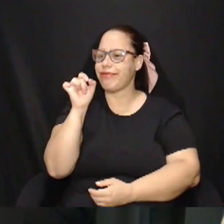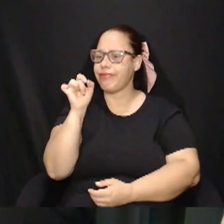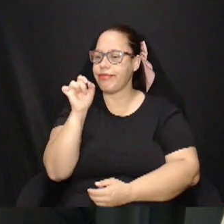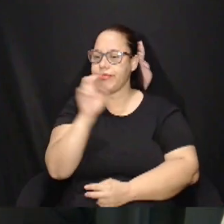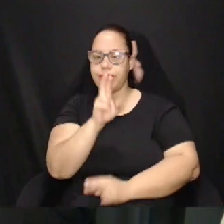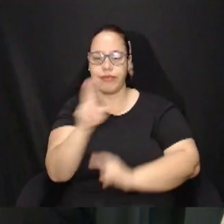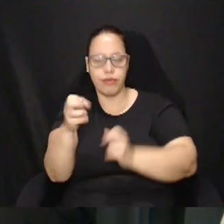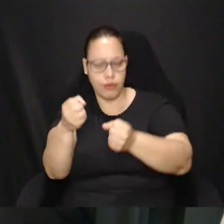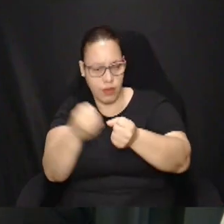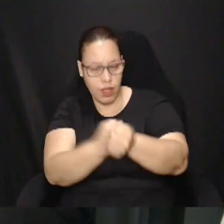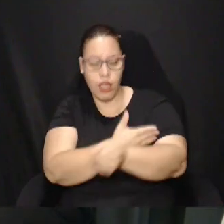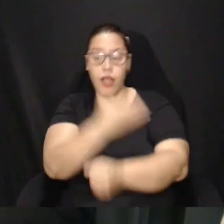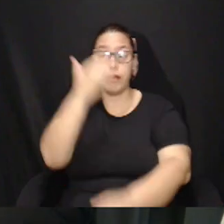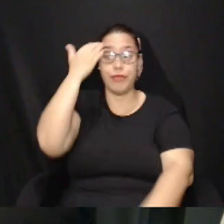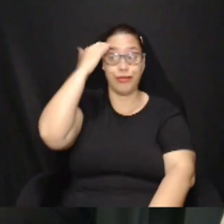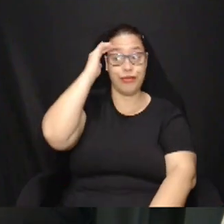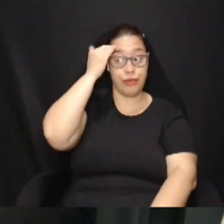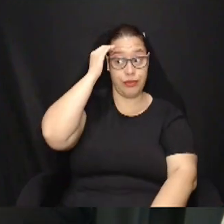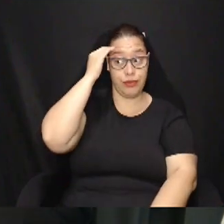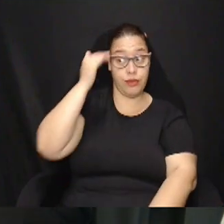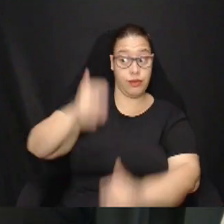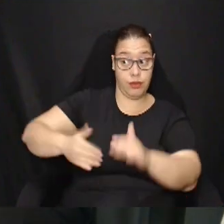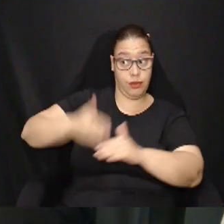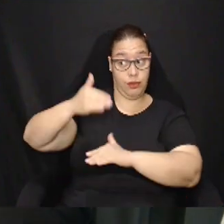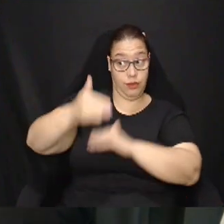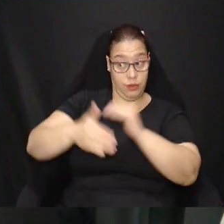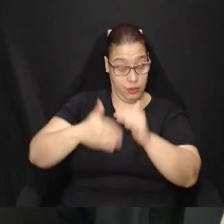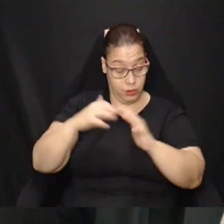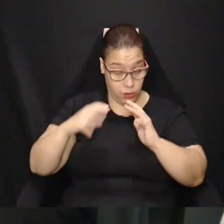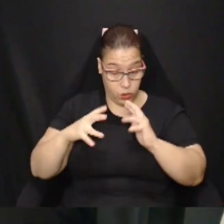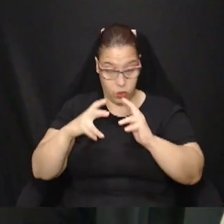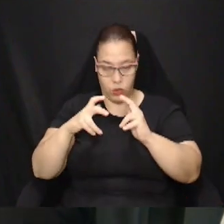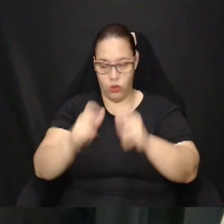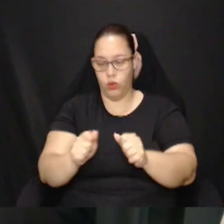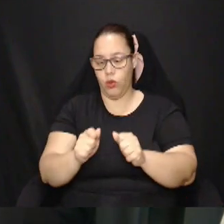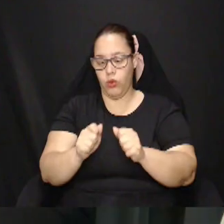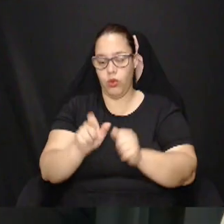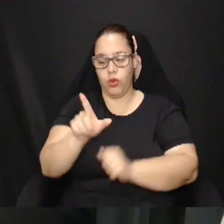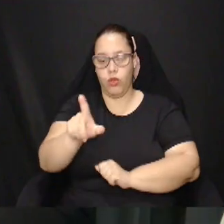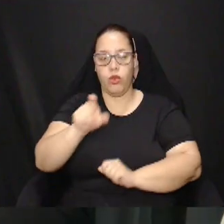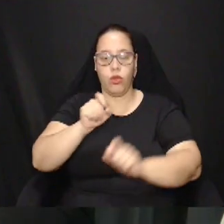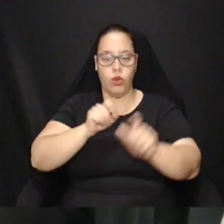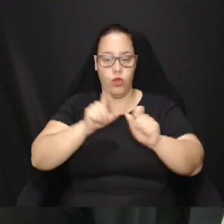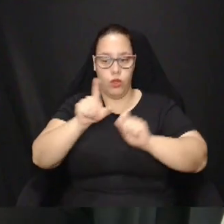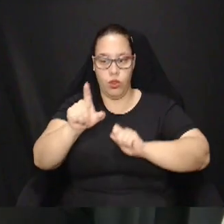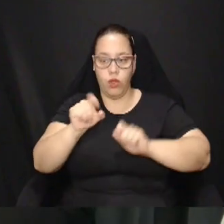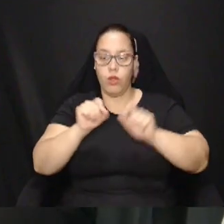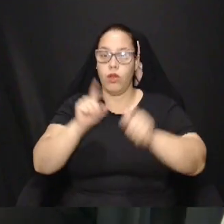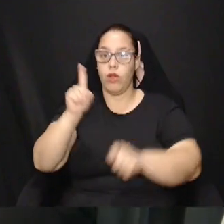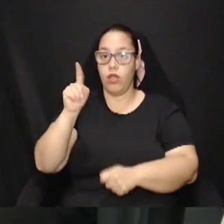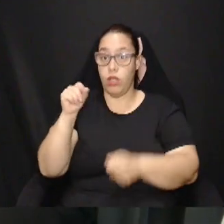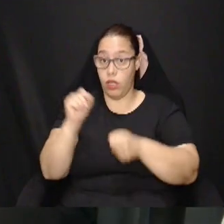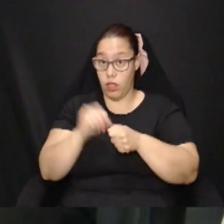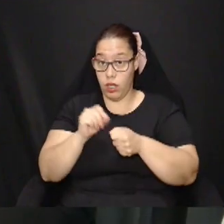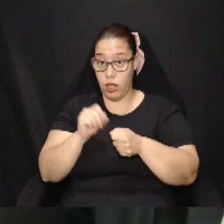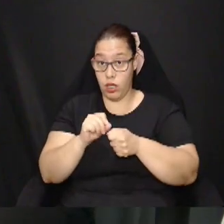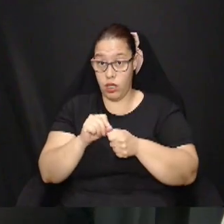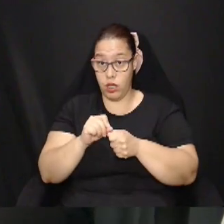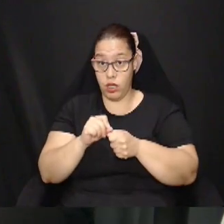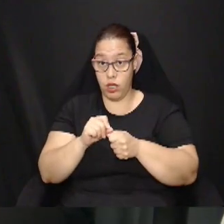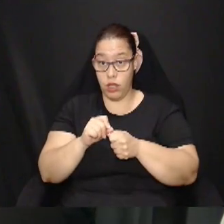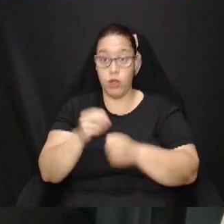compreensão dos processos que estão envolvidos em todo esse caminho, esse percurso que é feito, né, durante toda a tentativa